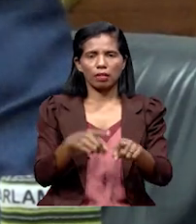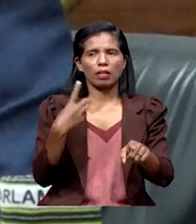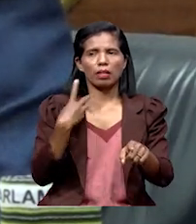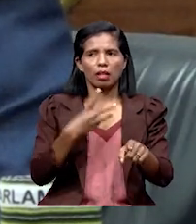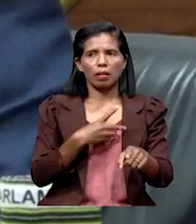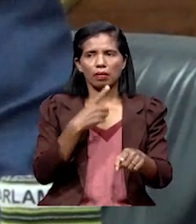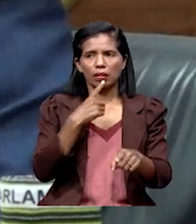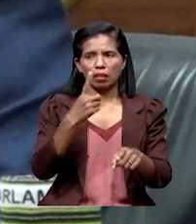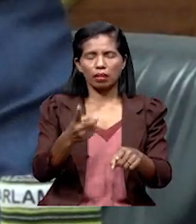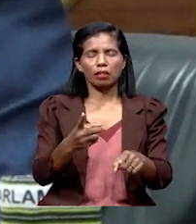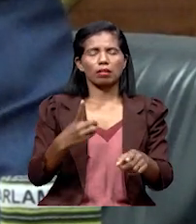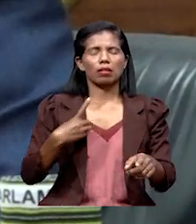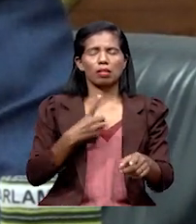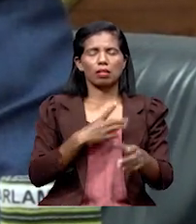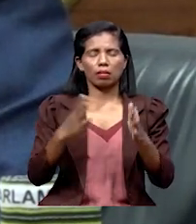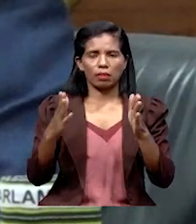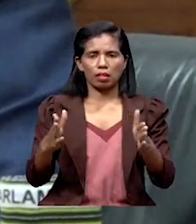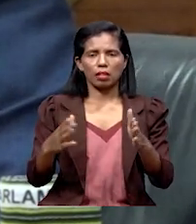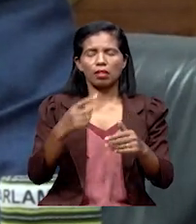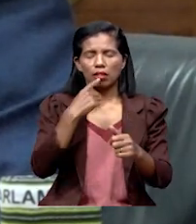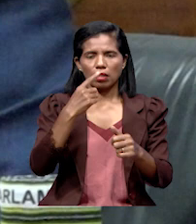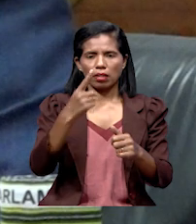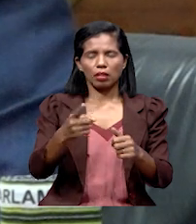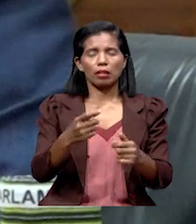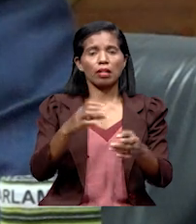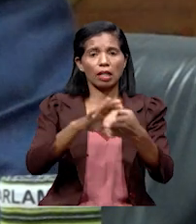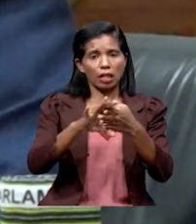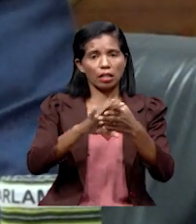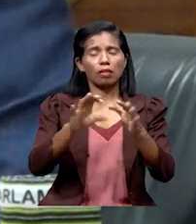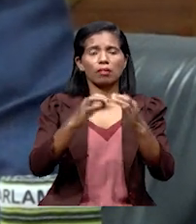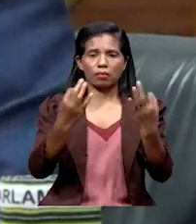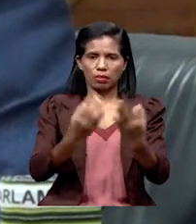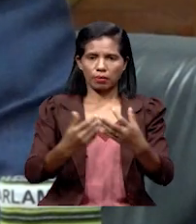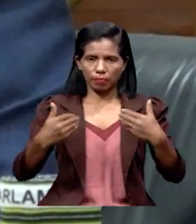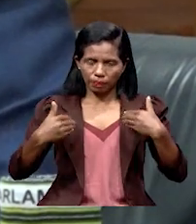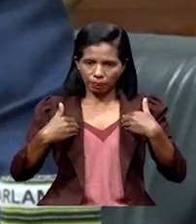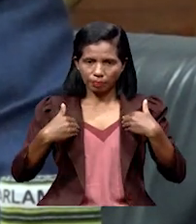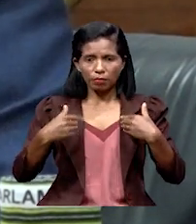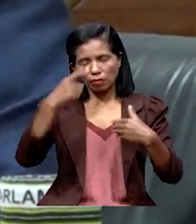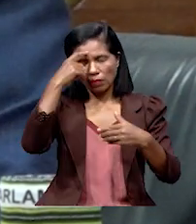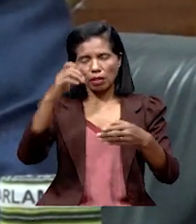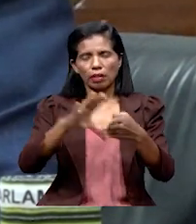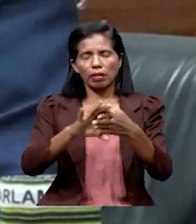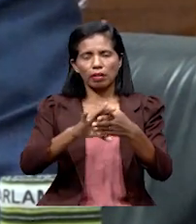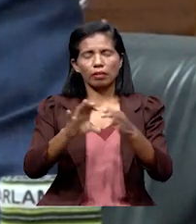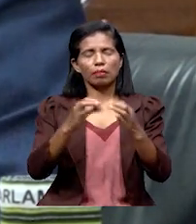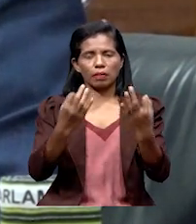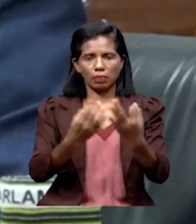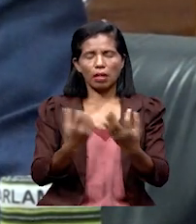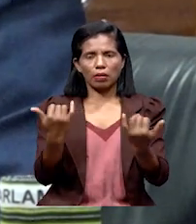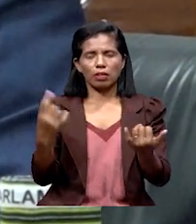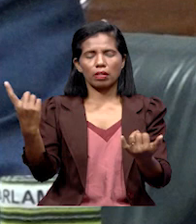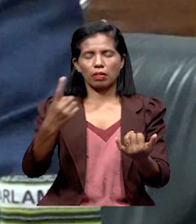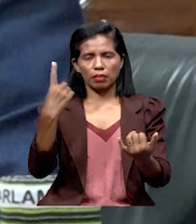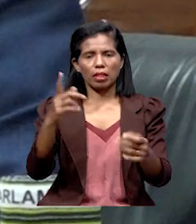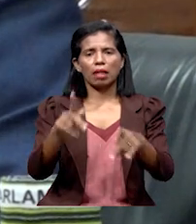rekonyesan sai na masel deputada Fernanda Laikulia kona ba fisa familia ne bema ka iha tamba fisa familia ne manafati nafati ne di oras ne ema barok